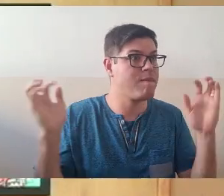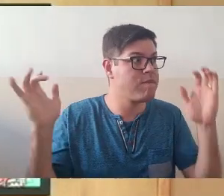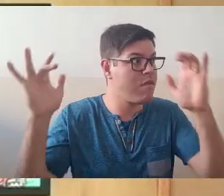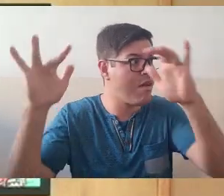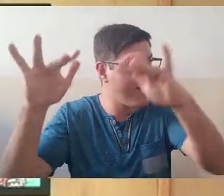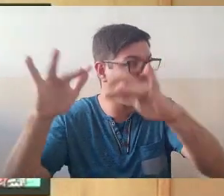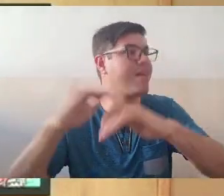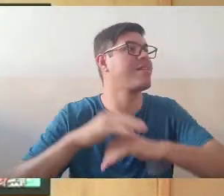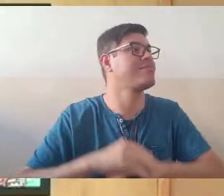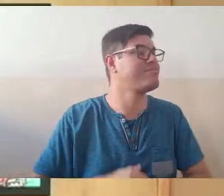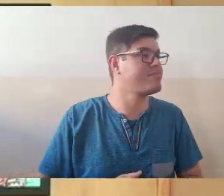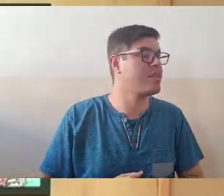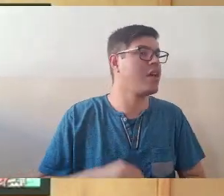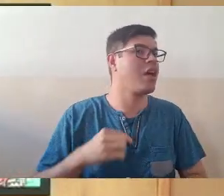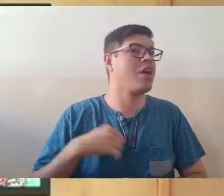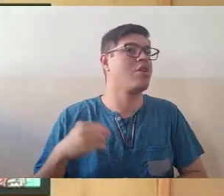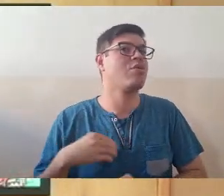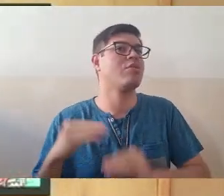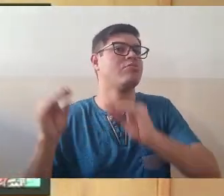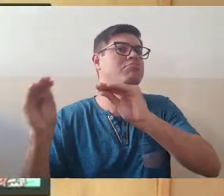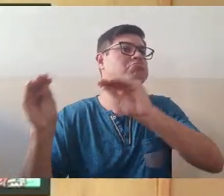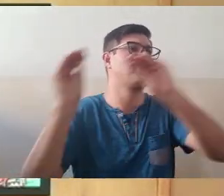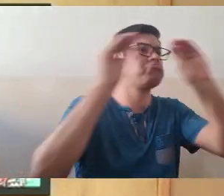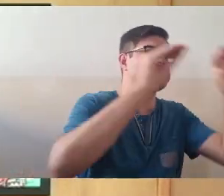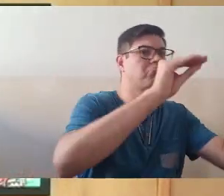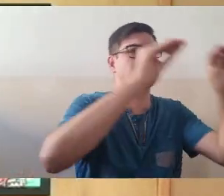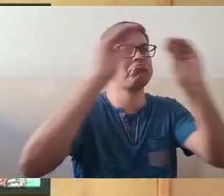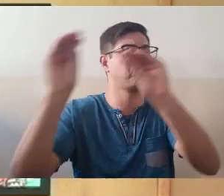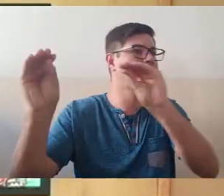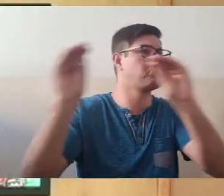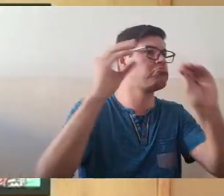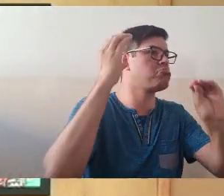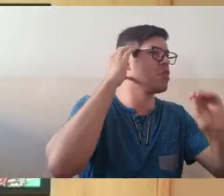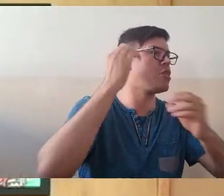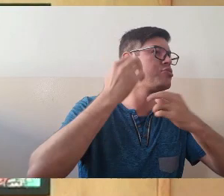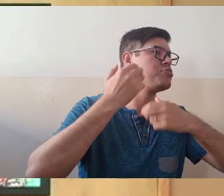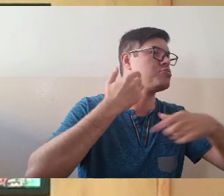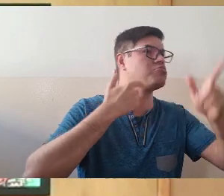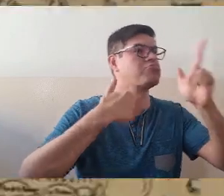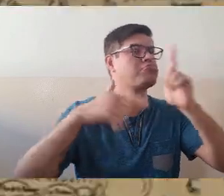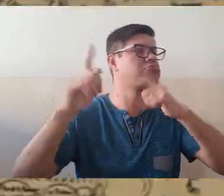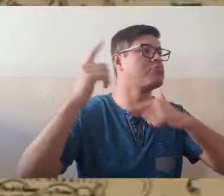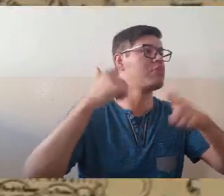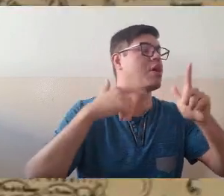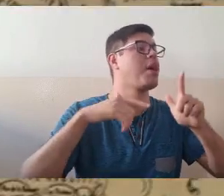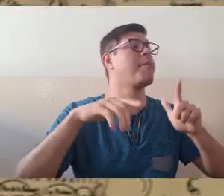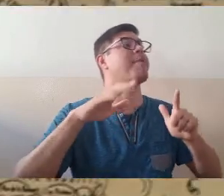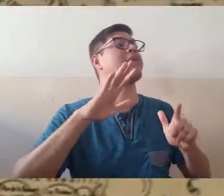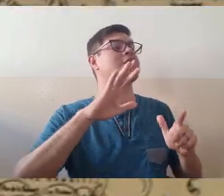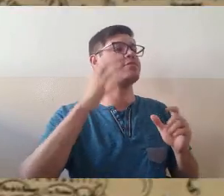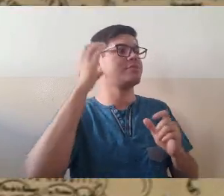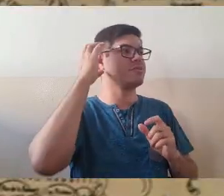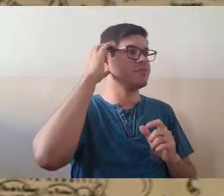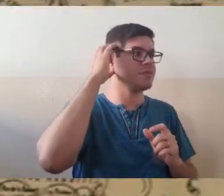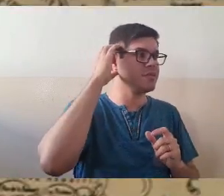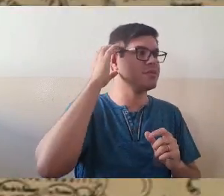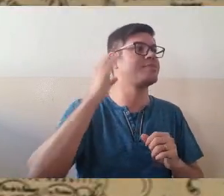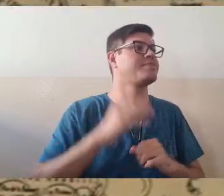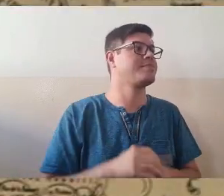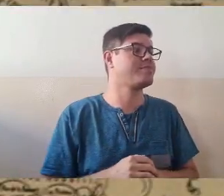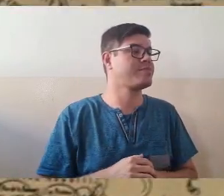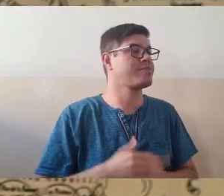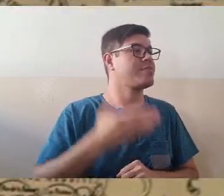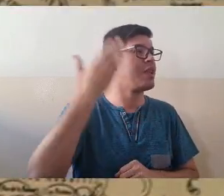Depois passei por várias emissoras e a minha última estadia no rádio foi trabalhando na rádio,